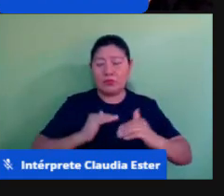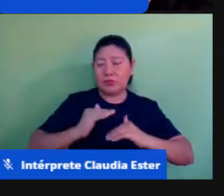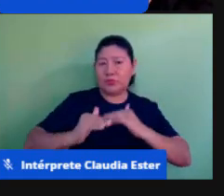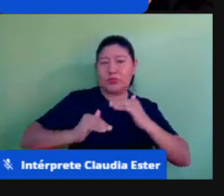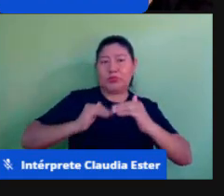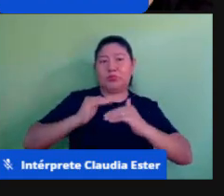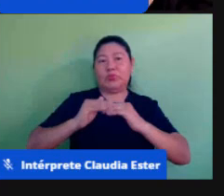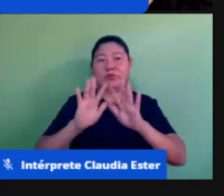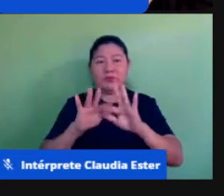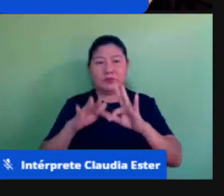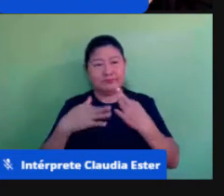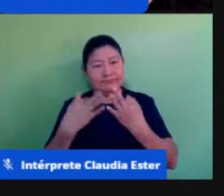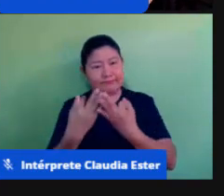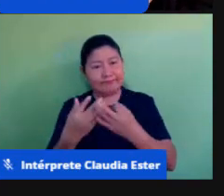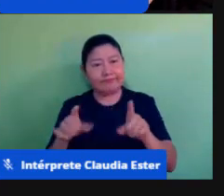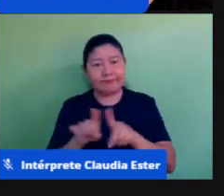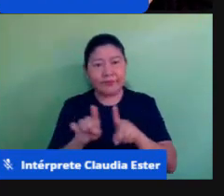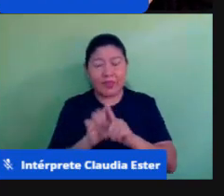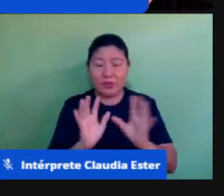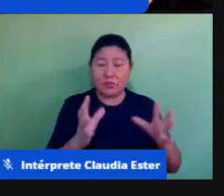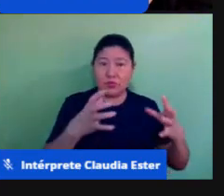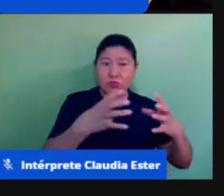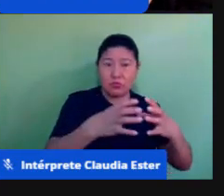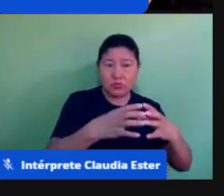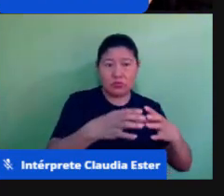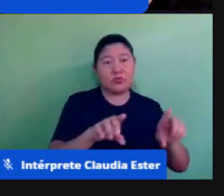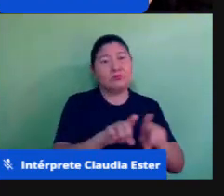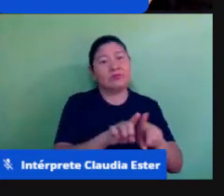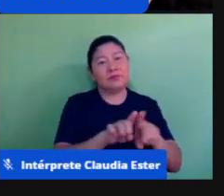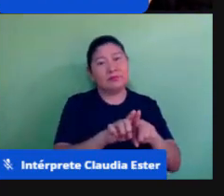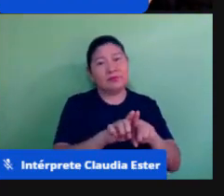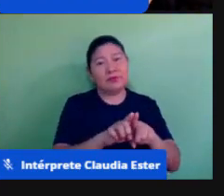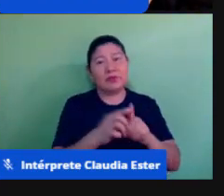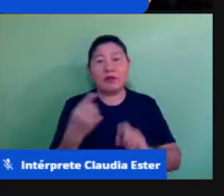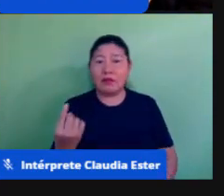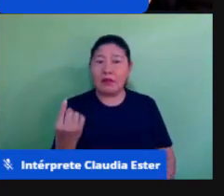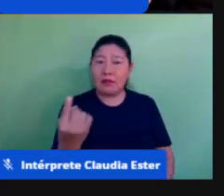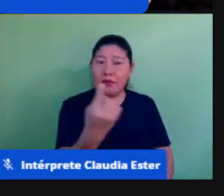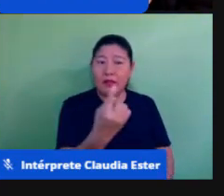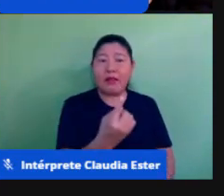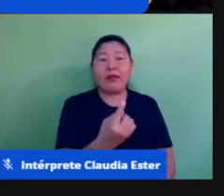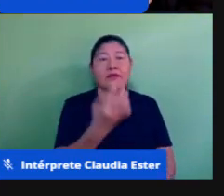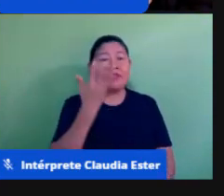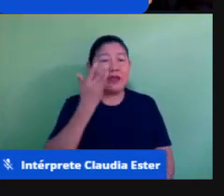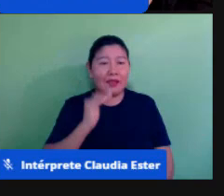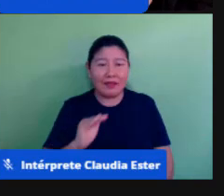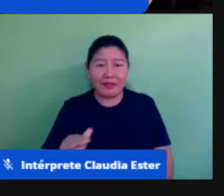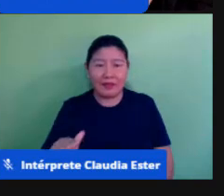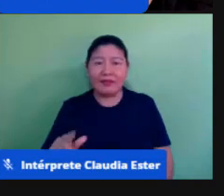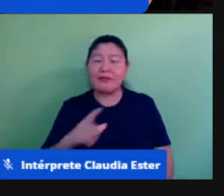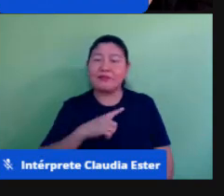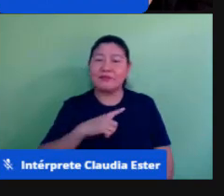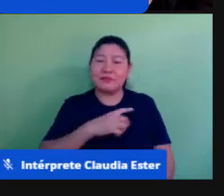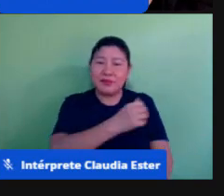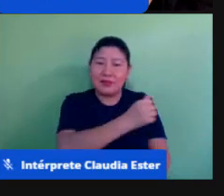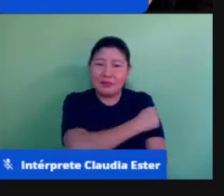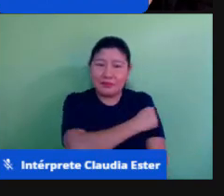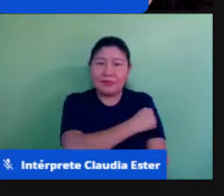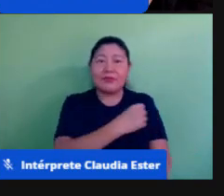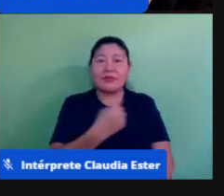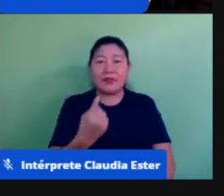da família, da minha turma. Então, cada aluno tem uma planilha dessa. Eu montei num arquivo